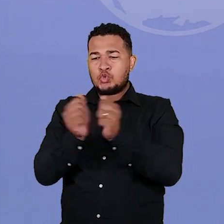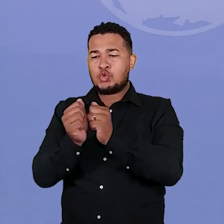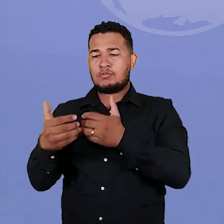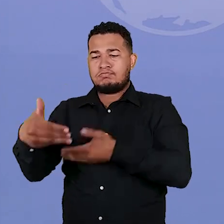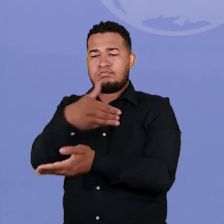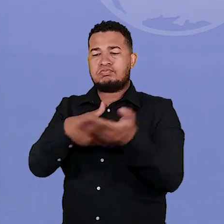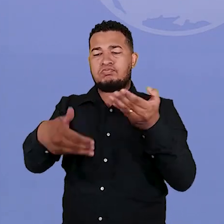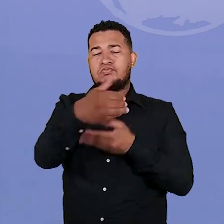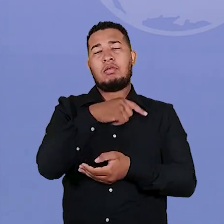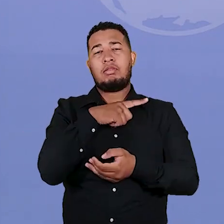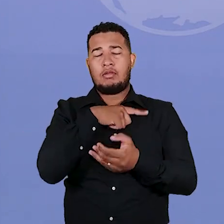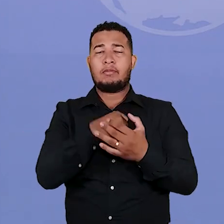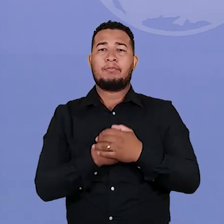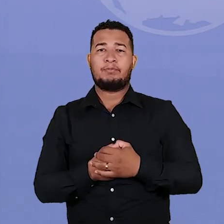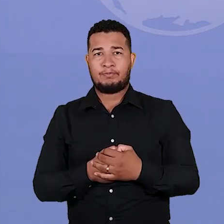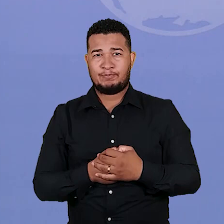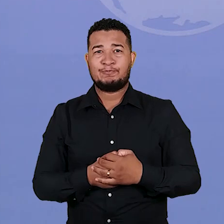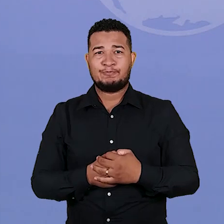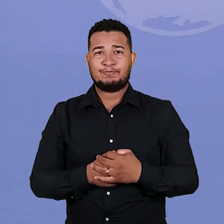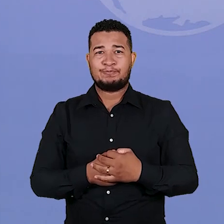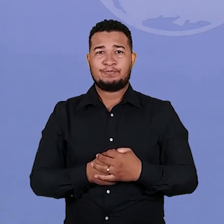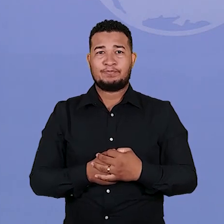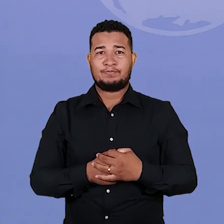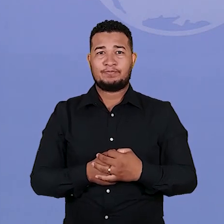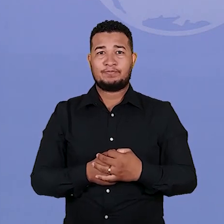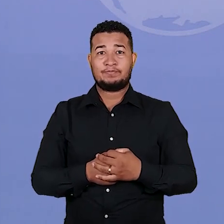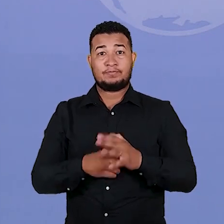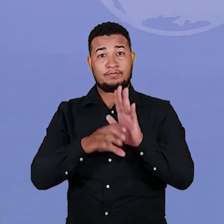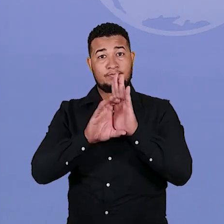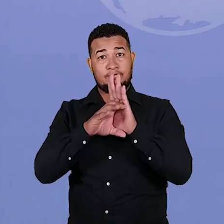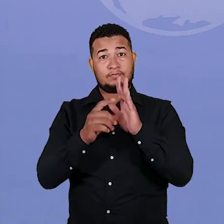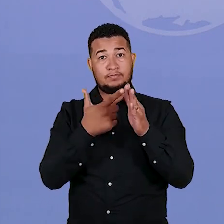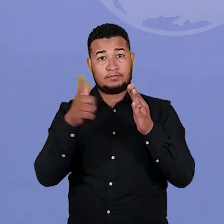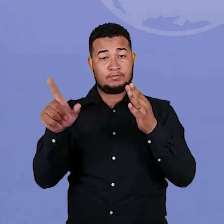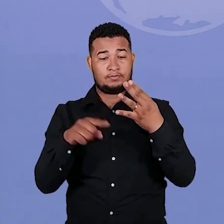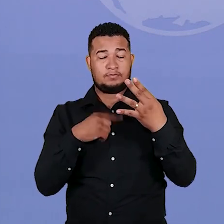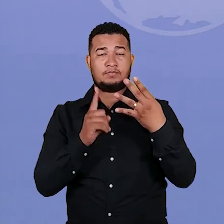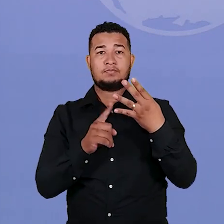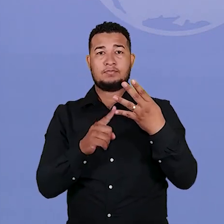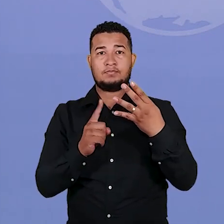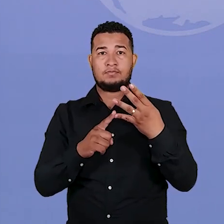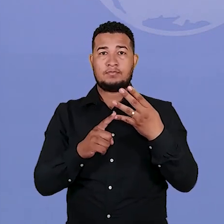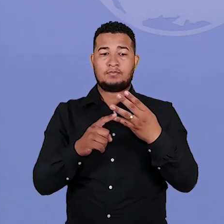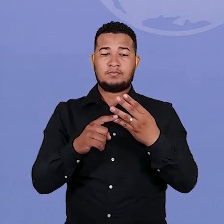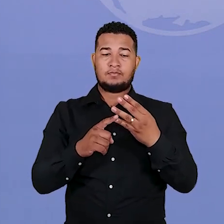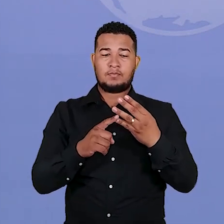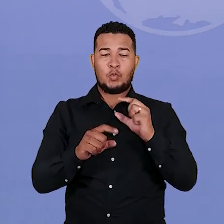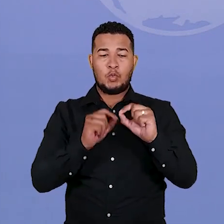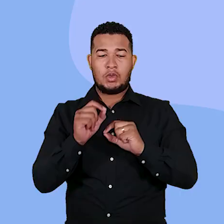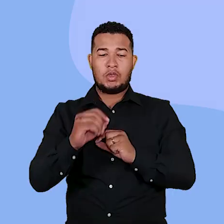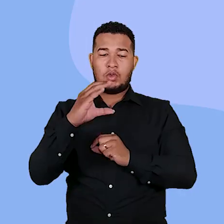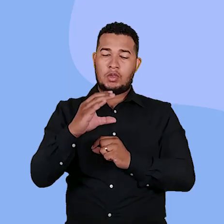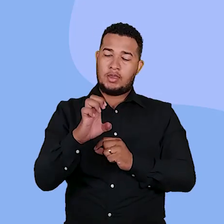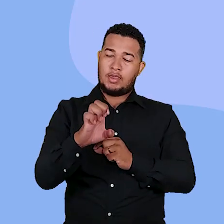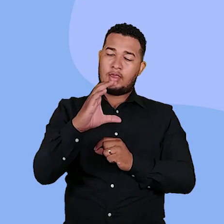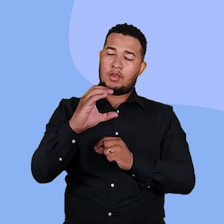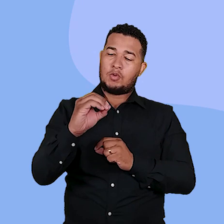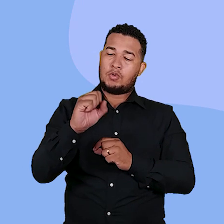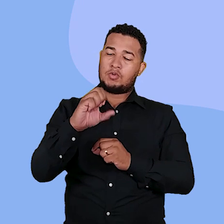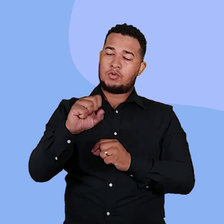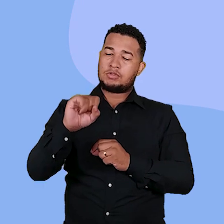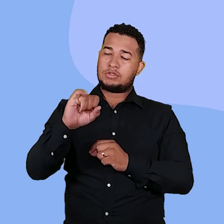fazem parte de uma comunidade que interagem entre si, tá? Próximo conceito